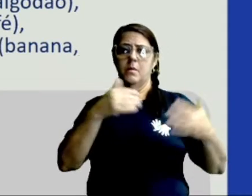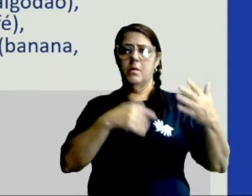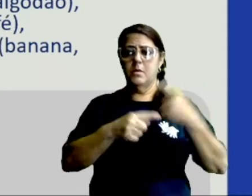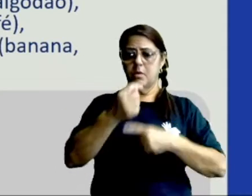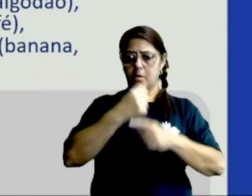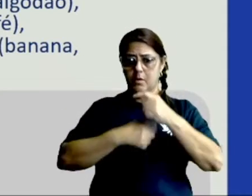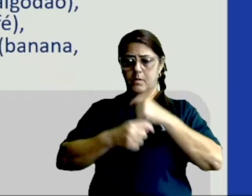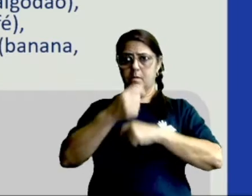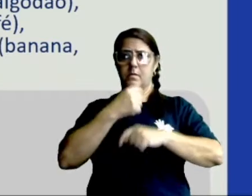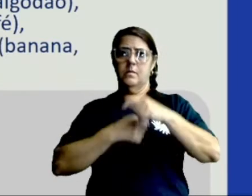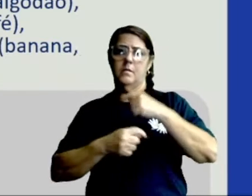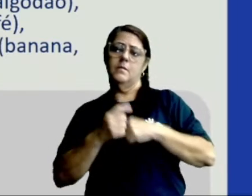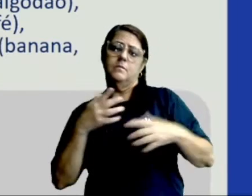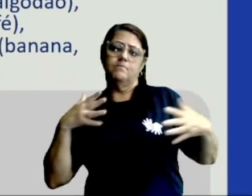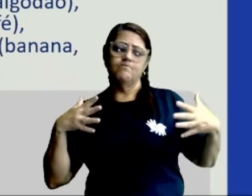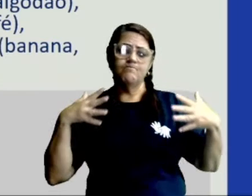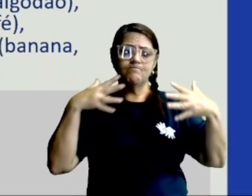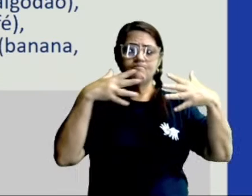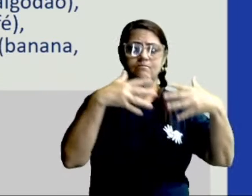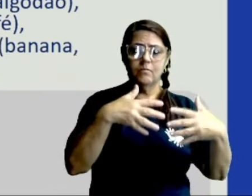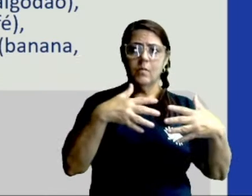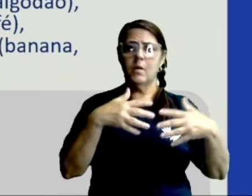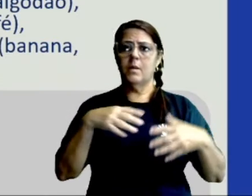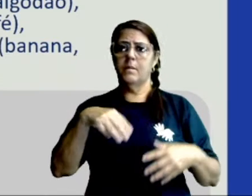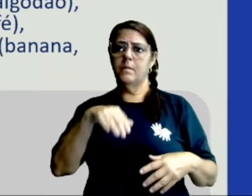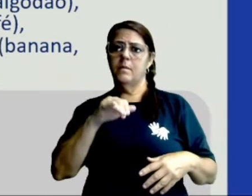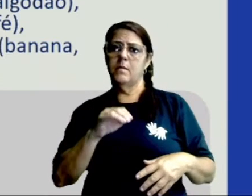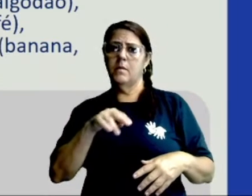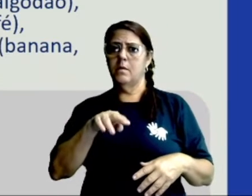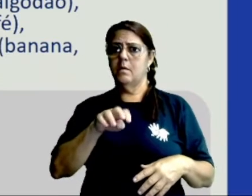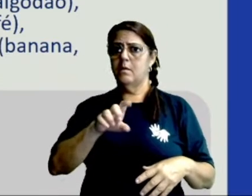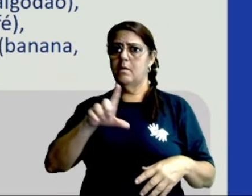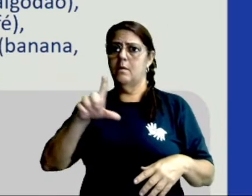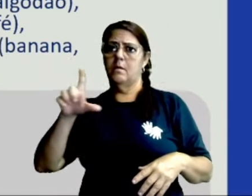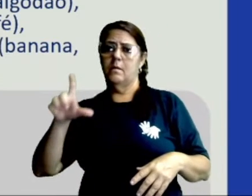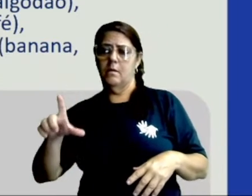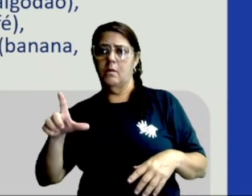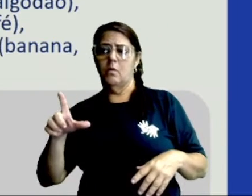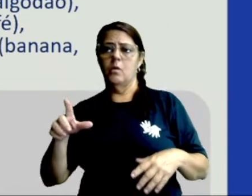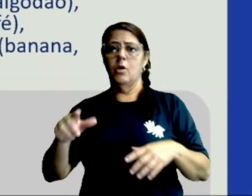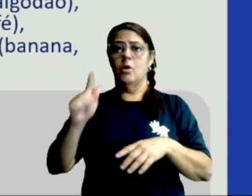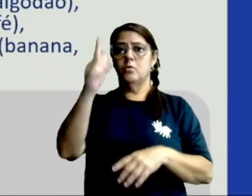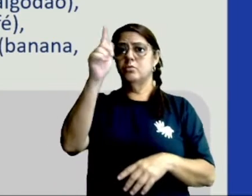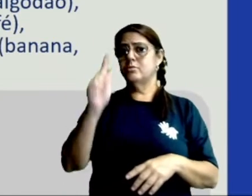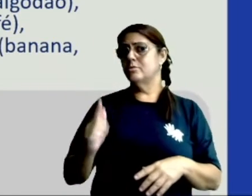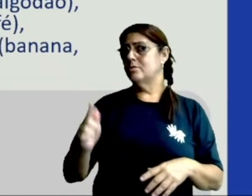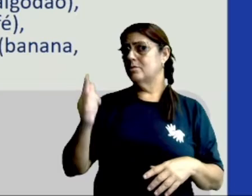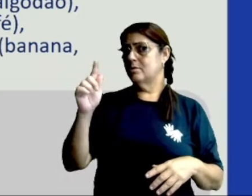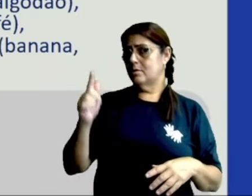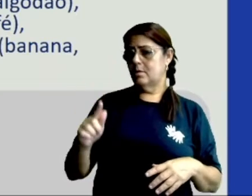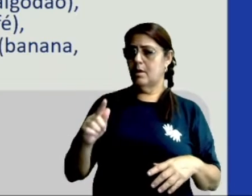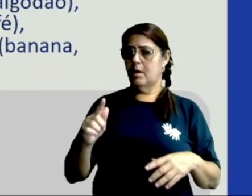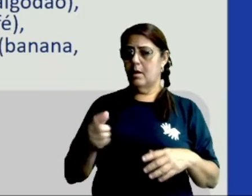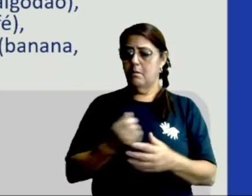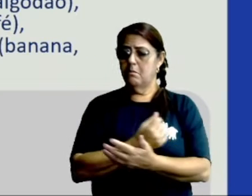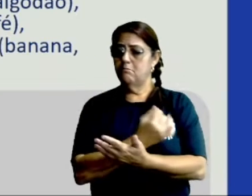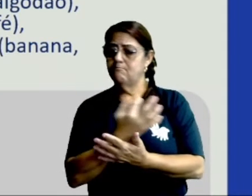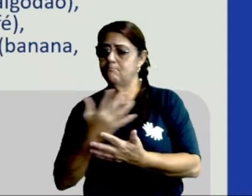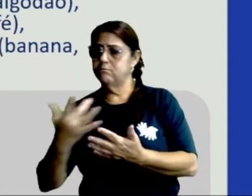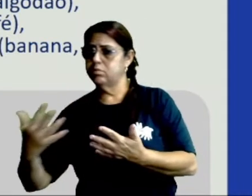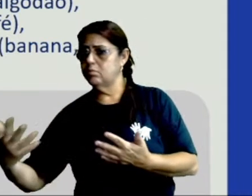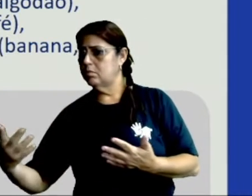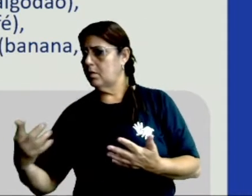economia diversificada, mas de base mineral. O Chile ali com cobre e secundariamente frutas e